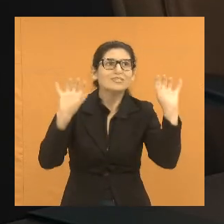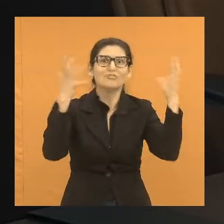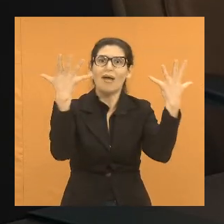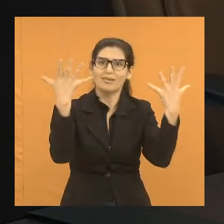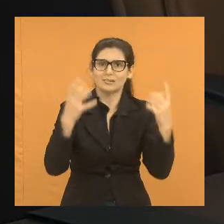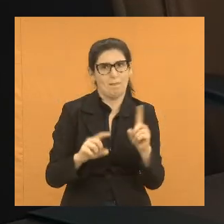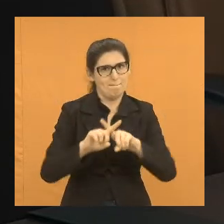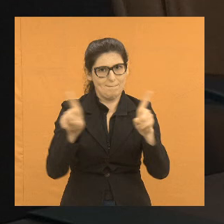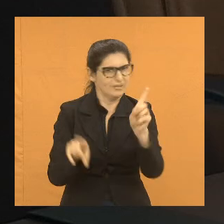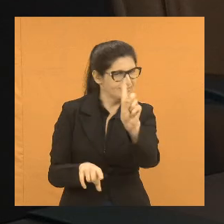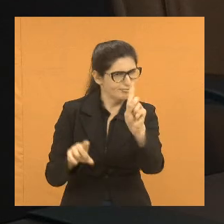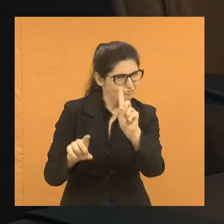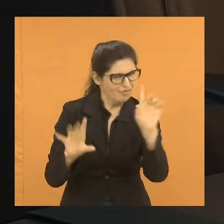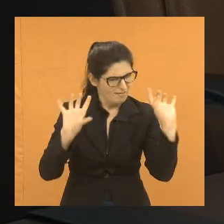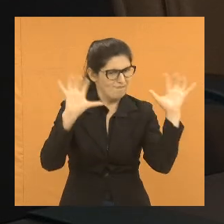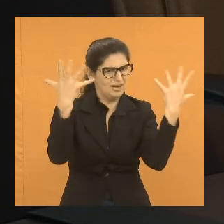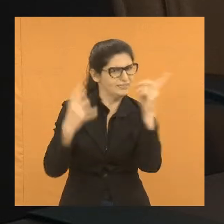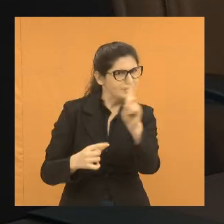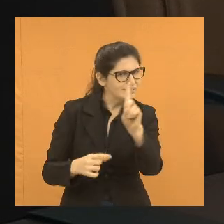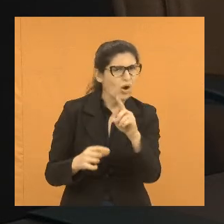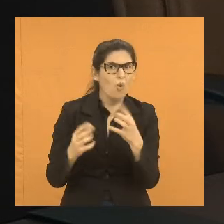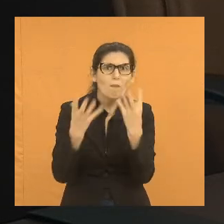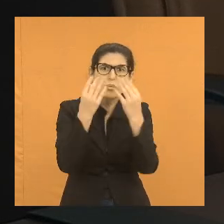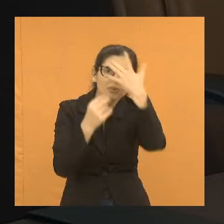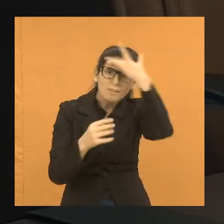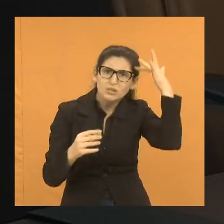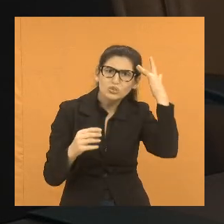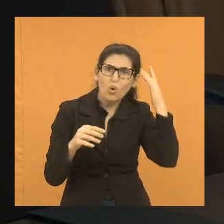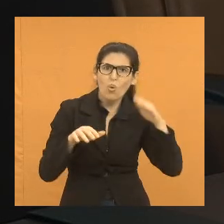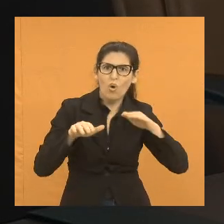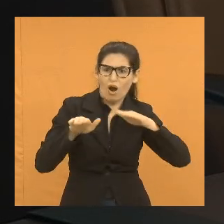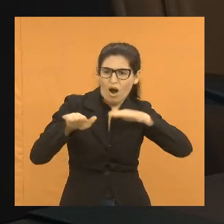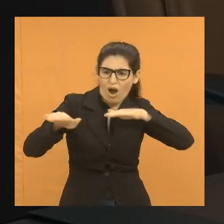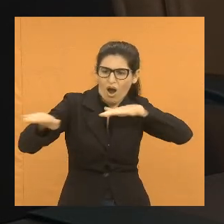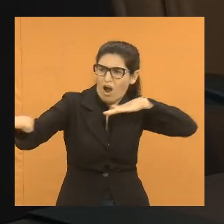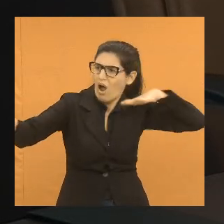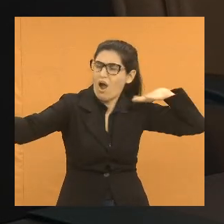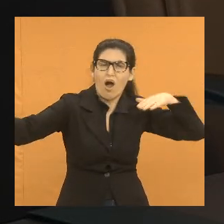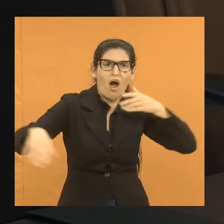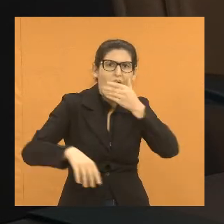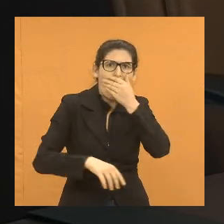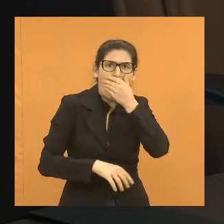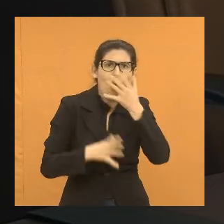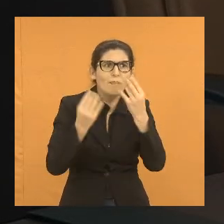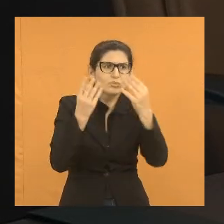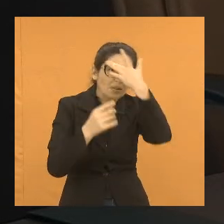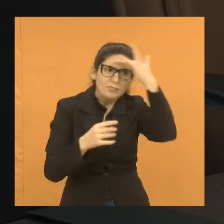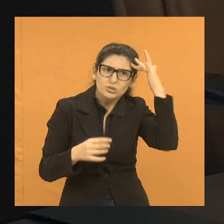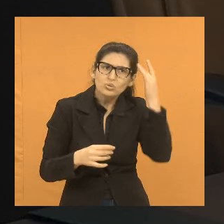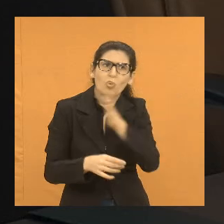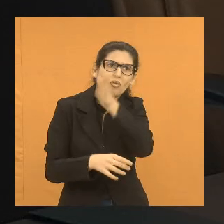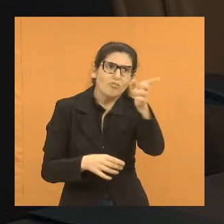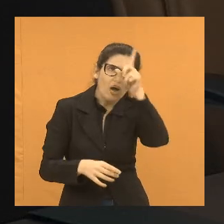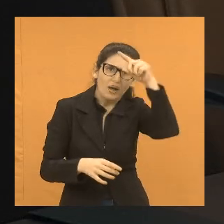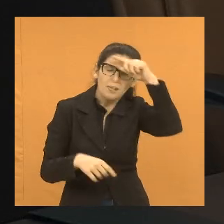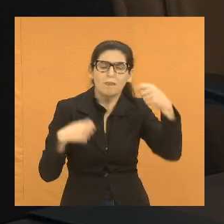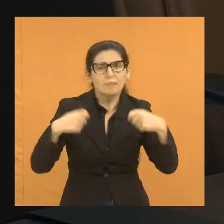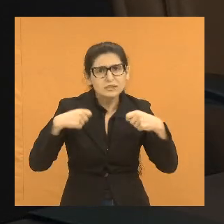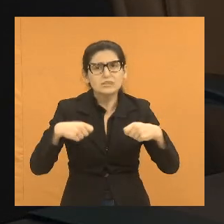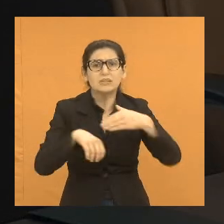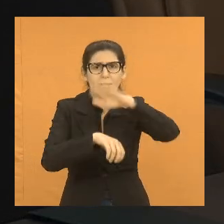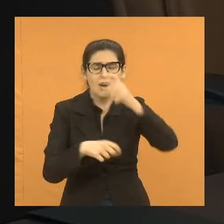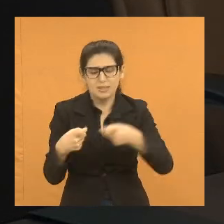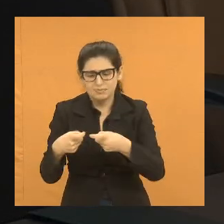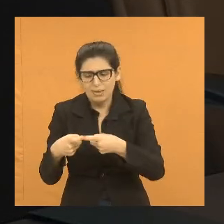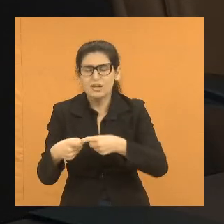ali? Mas ali, naquele local ali, tem que ter mais gente para atender. Ter mais médico e ter também mais enfermeira para atender